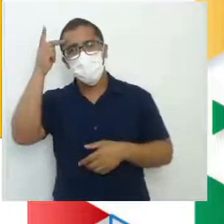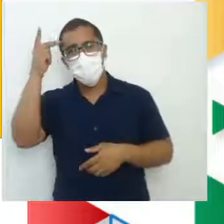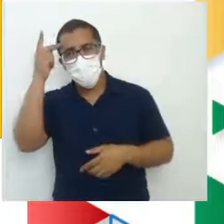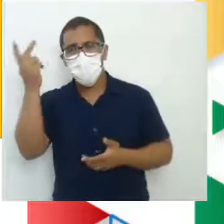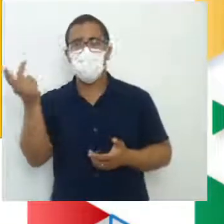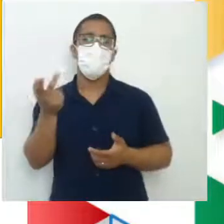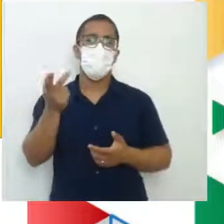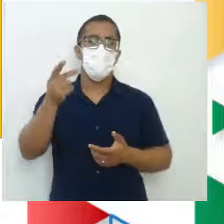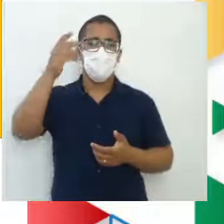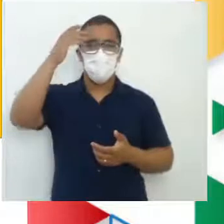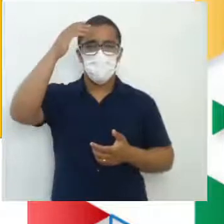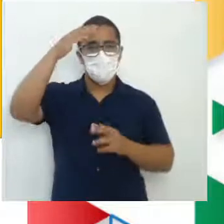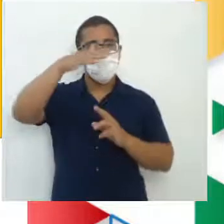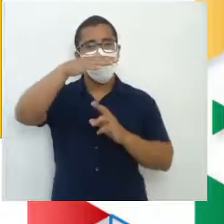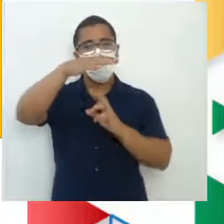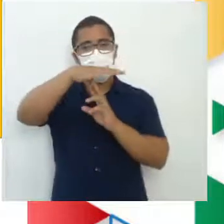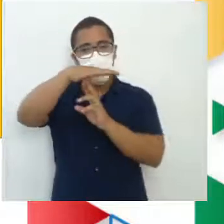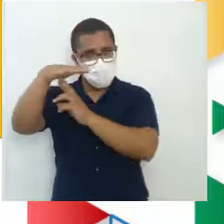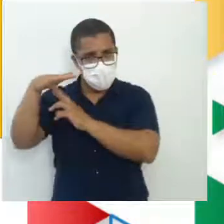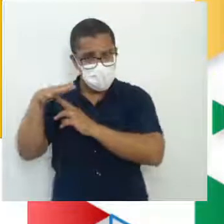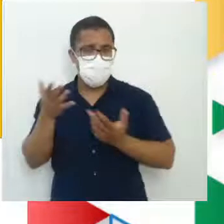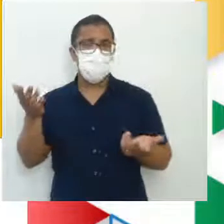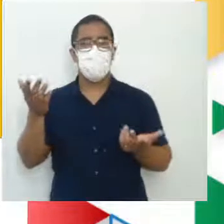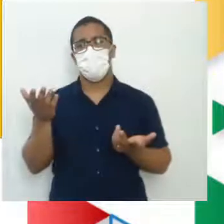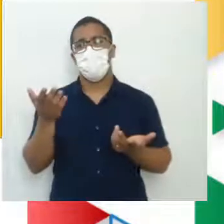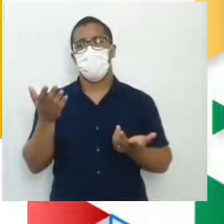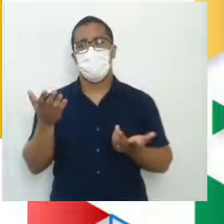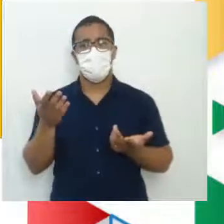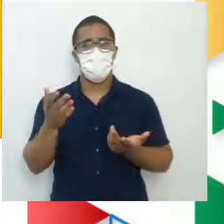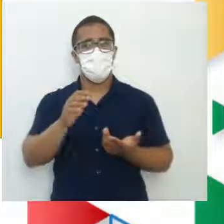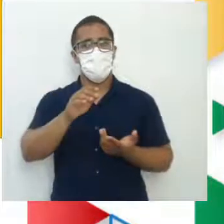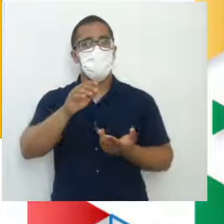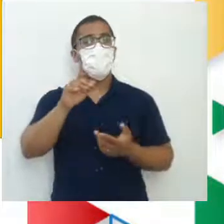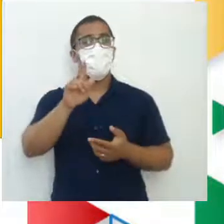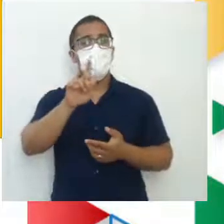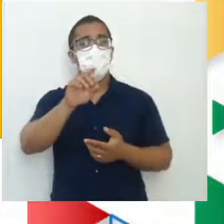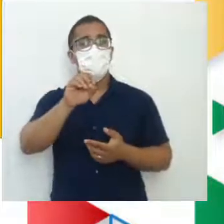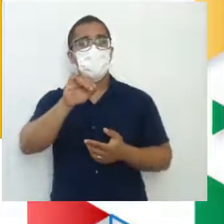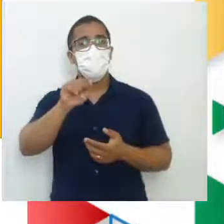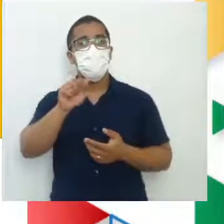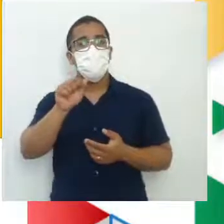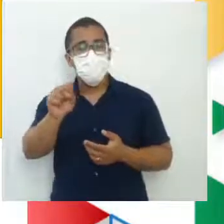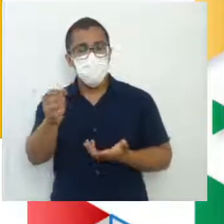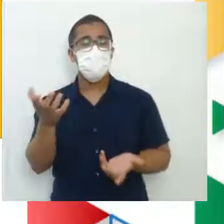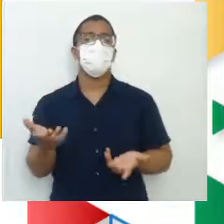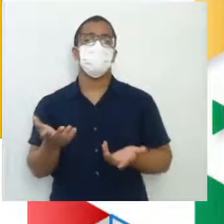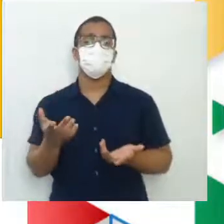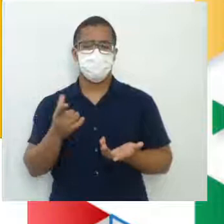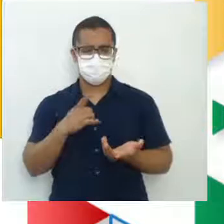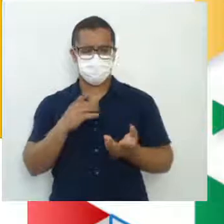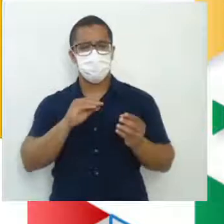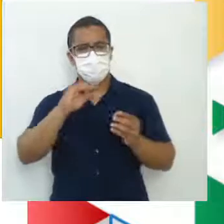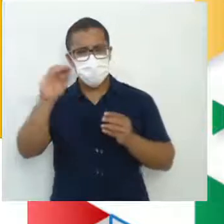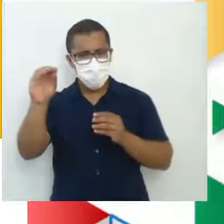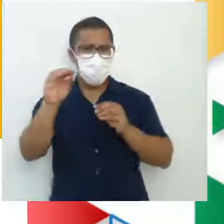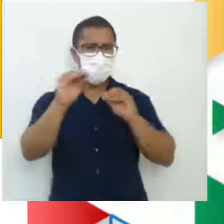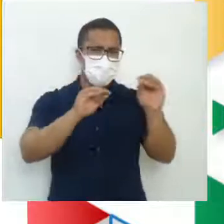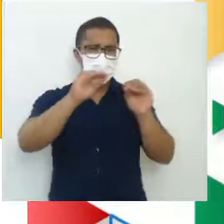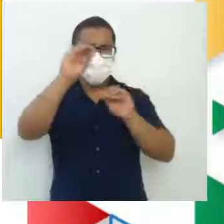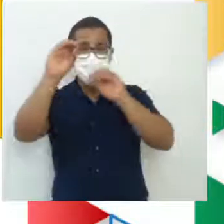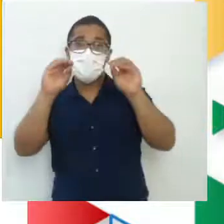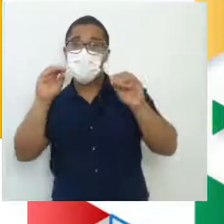Paranavaí, Itabiara, etc. Então veja, a luta até a sua realização. Essa luta,